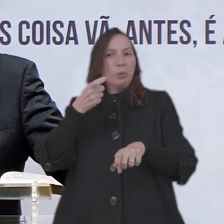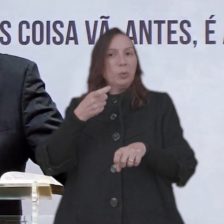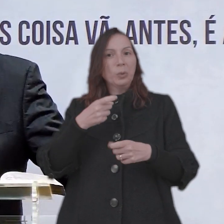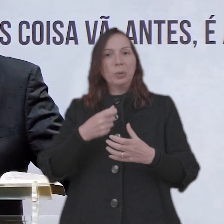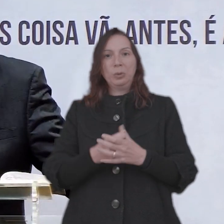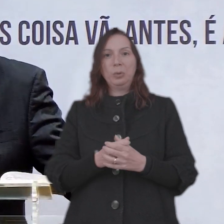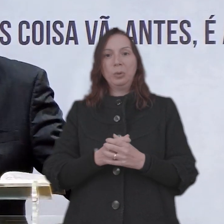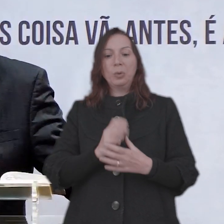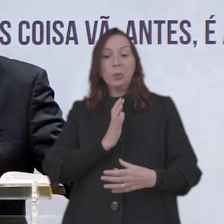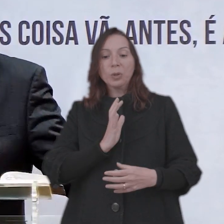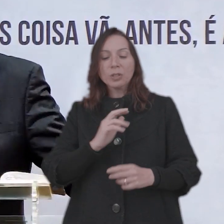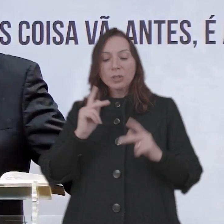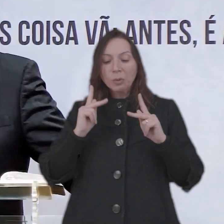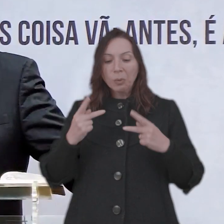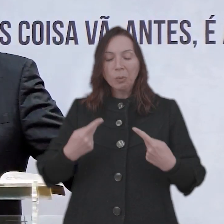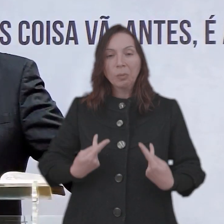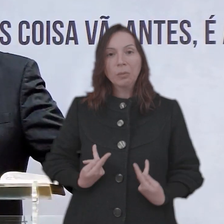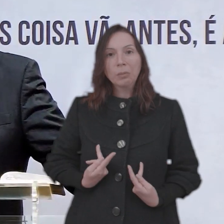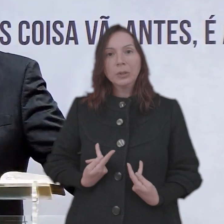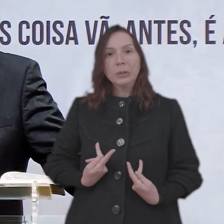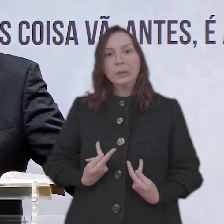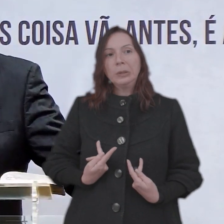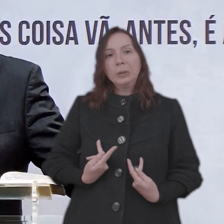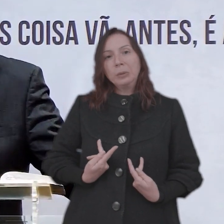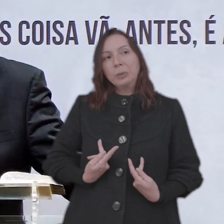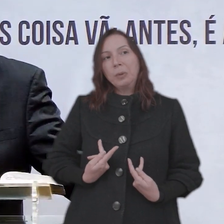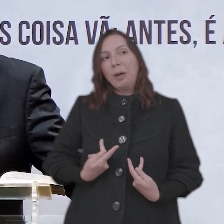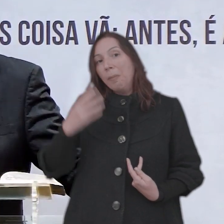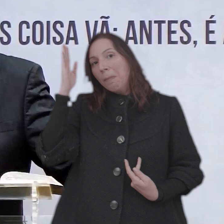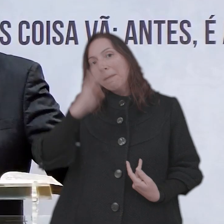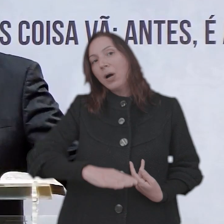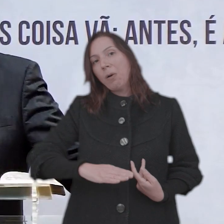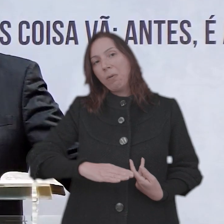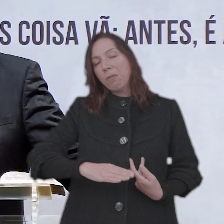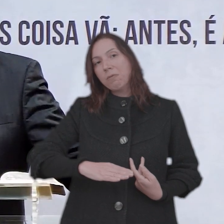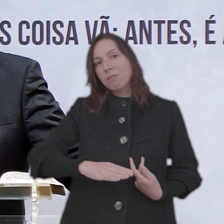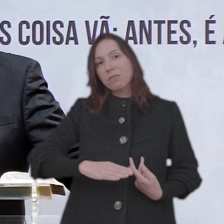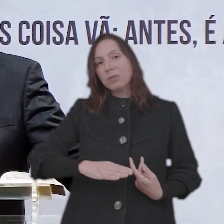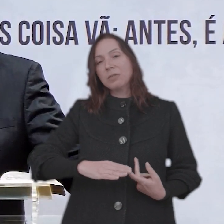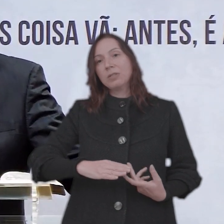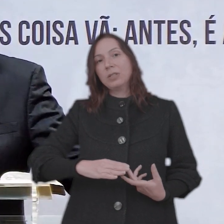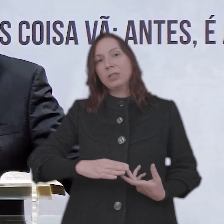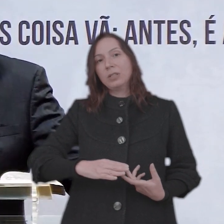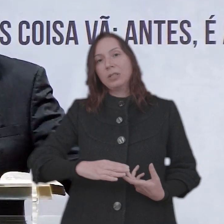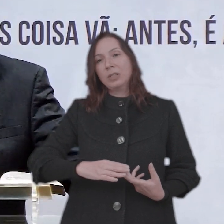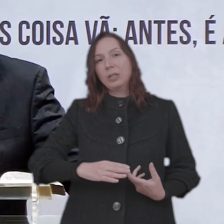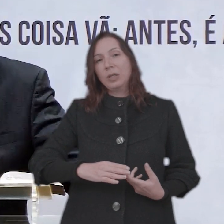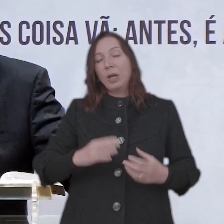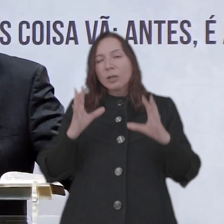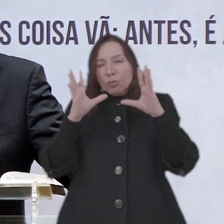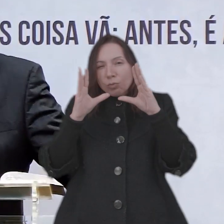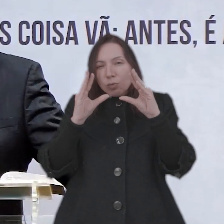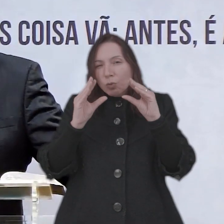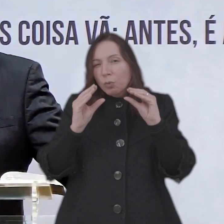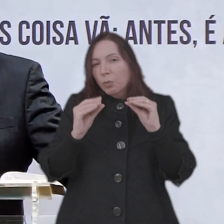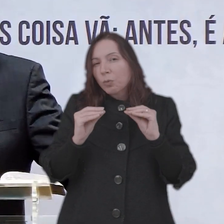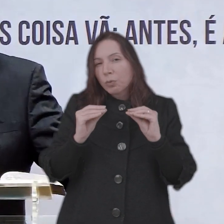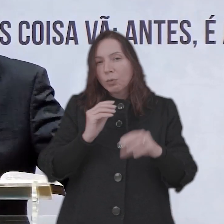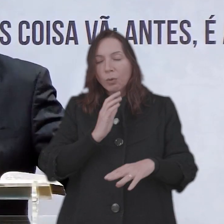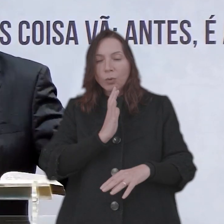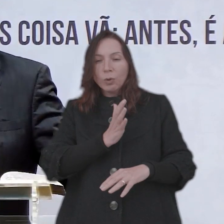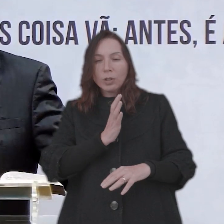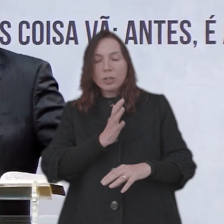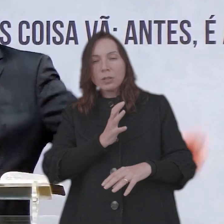que o coração do homem é teimoso, que o coração do homem é perverso, que o coração do homem é obscurecido, que o coração do